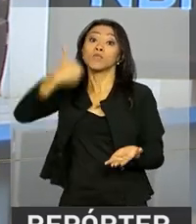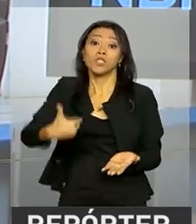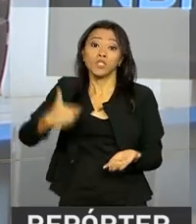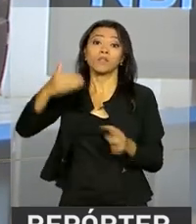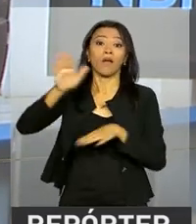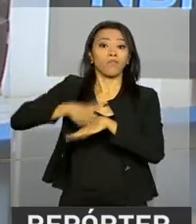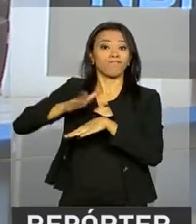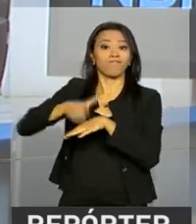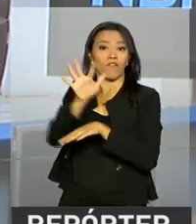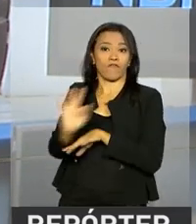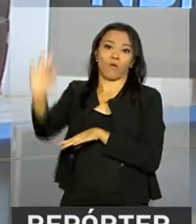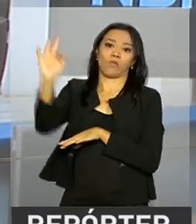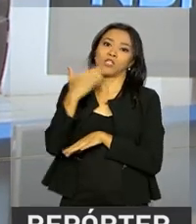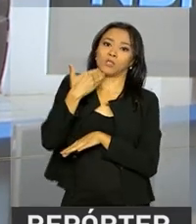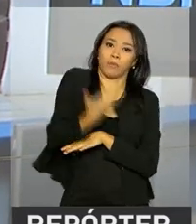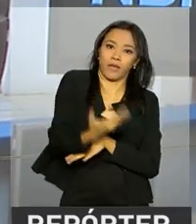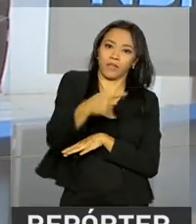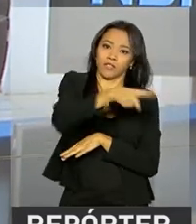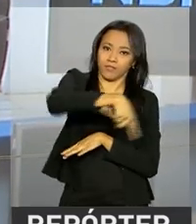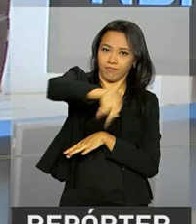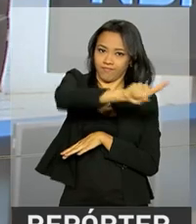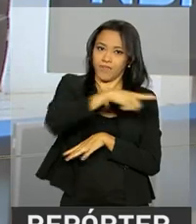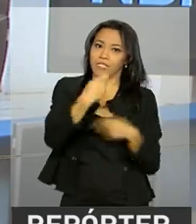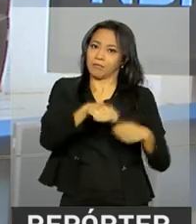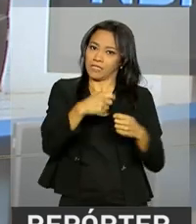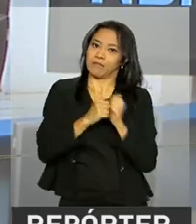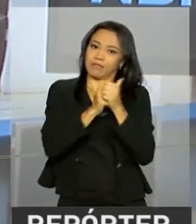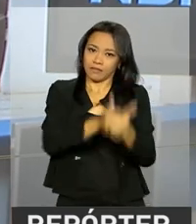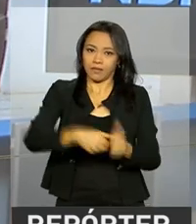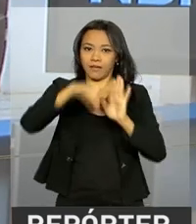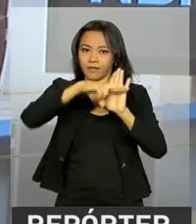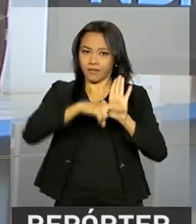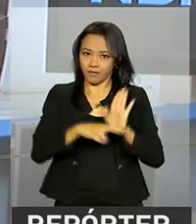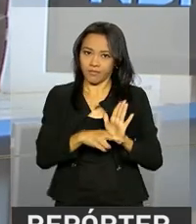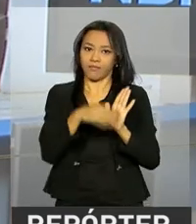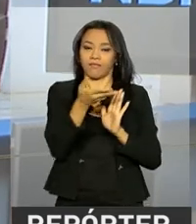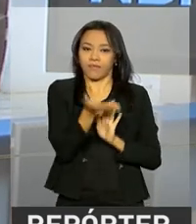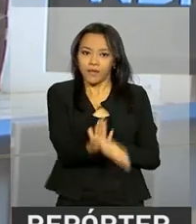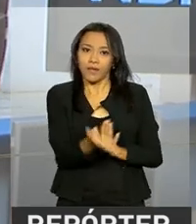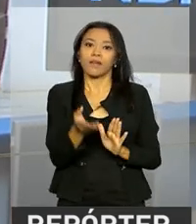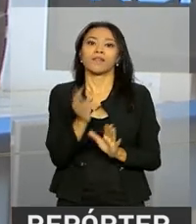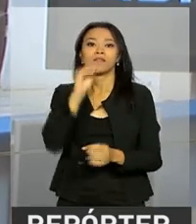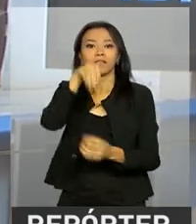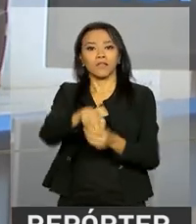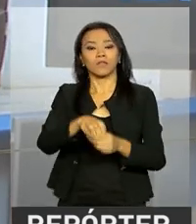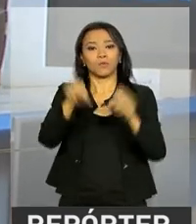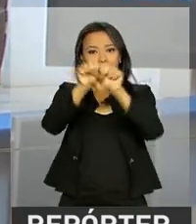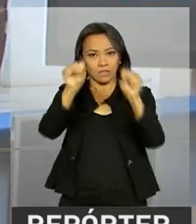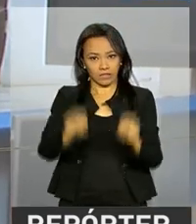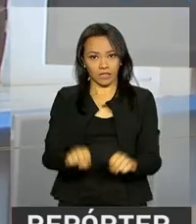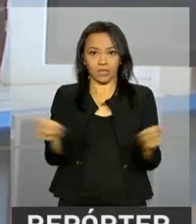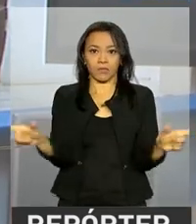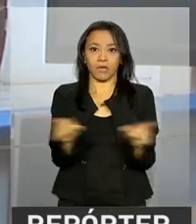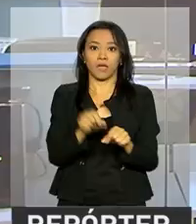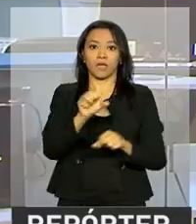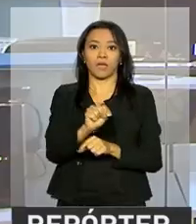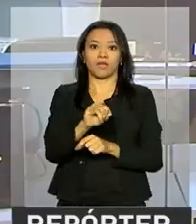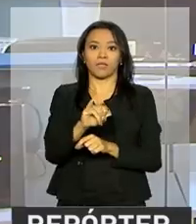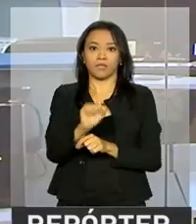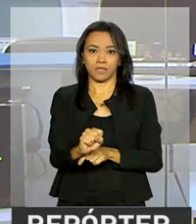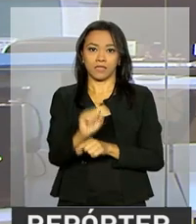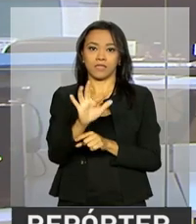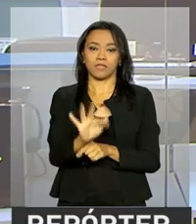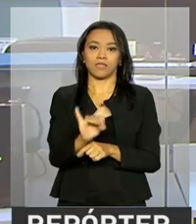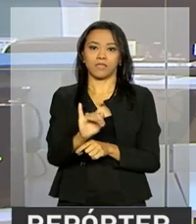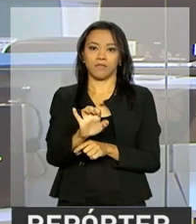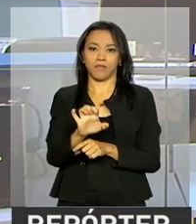devem validar as informações inseridas pelas instituições no sistema informatizado do fiés o sis fiés e o